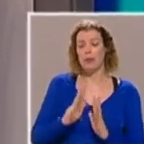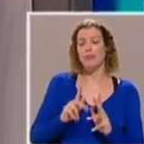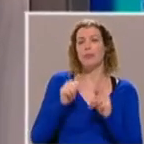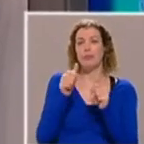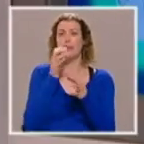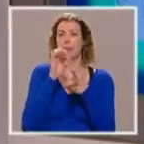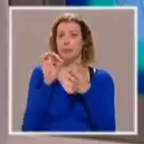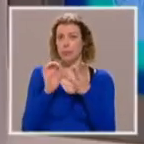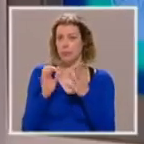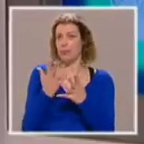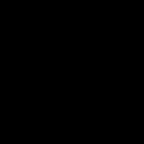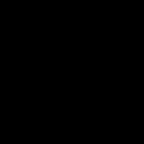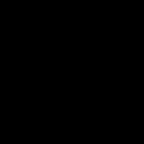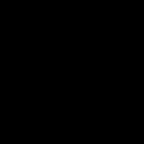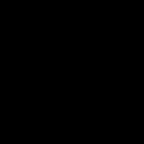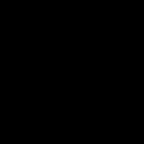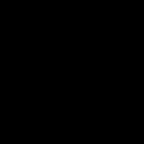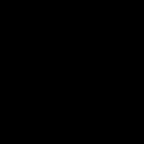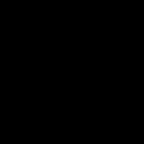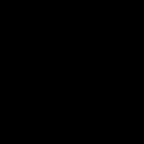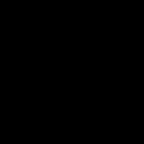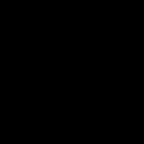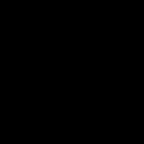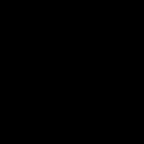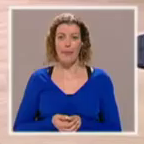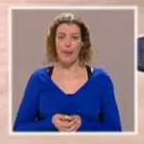caracteres sexuais secundários.